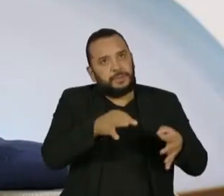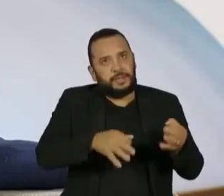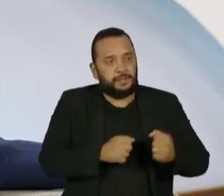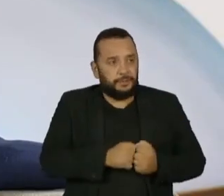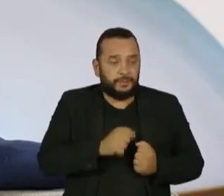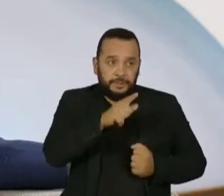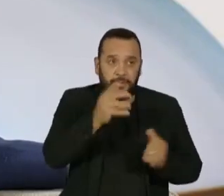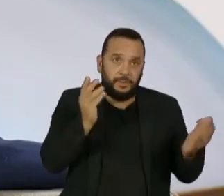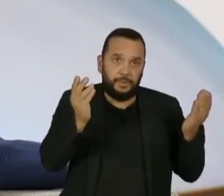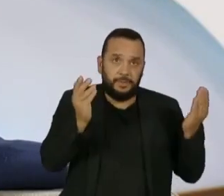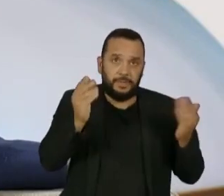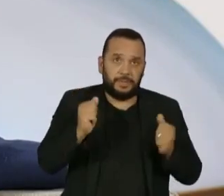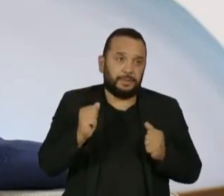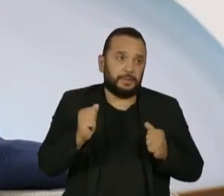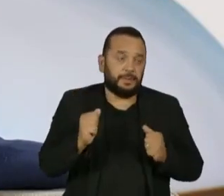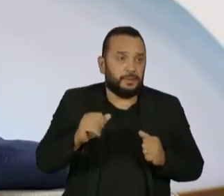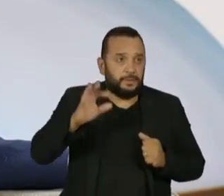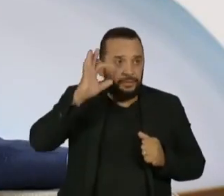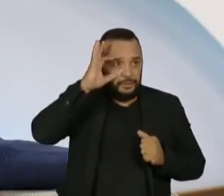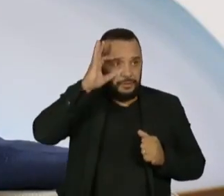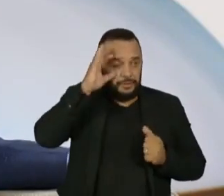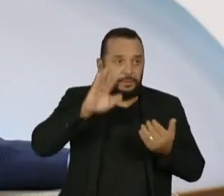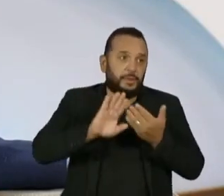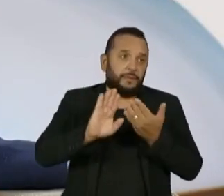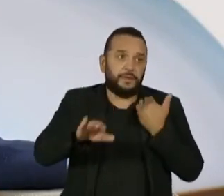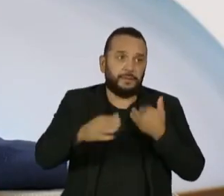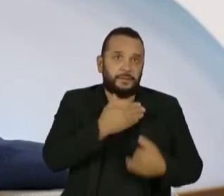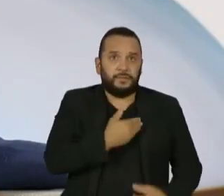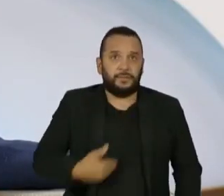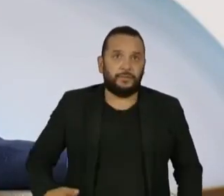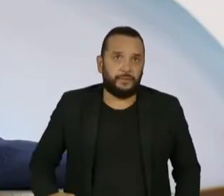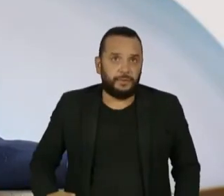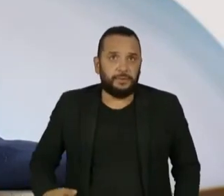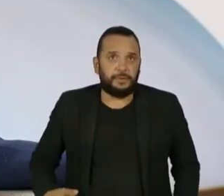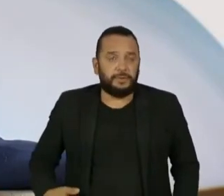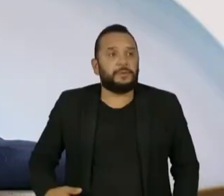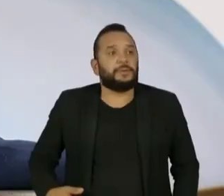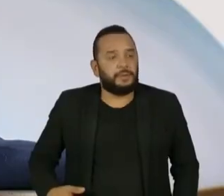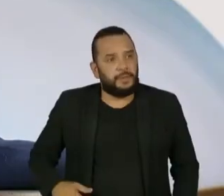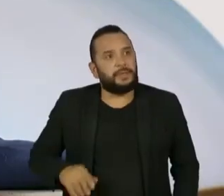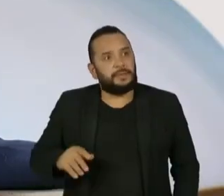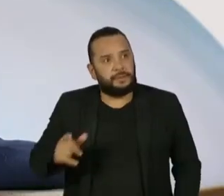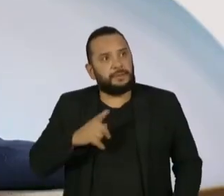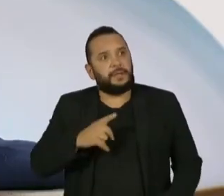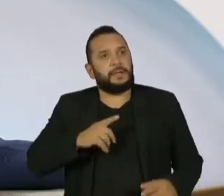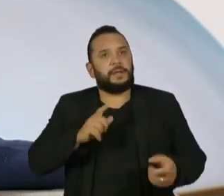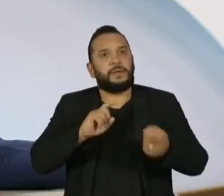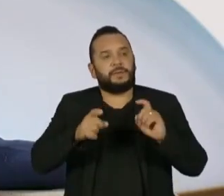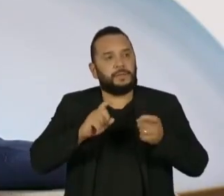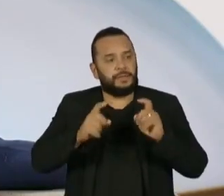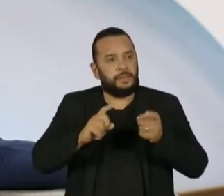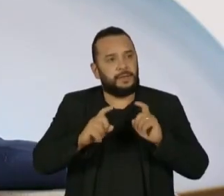quiser fazer uma comparação, Dilma, afastada do governo, né? Ela reúne embaixadores de